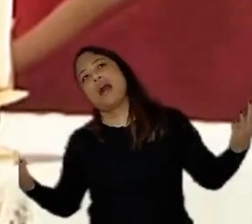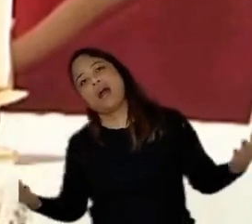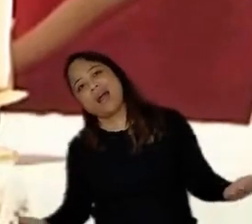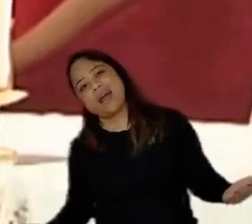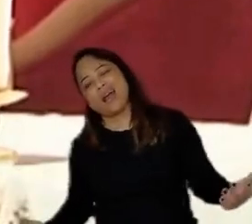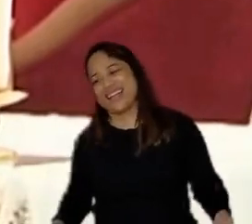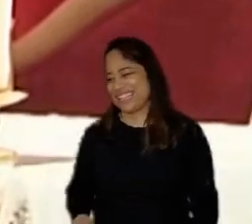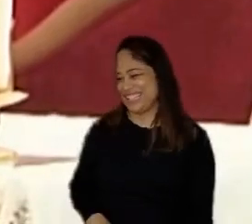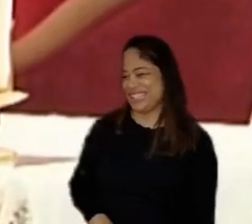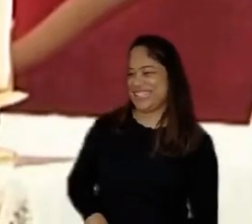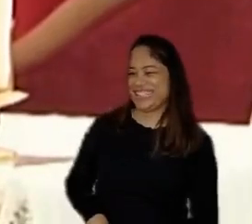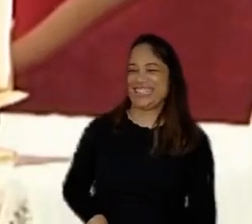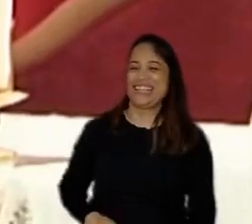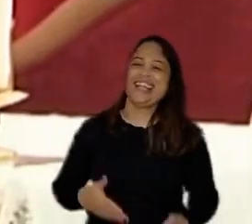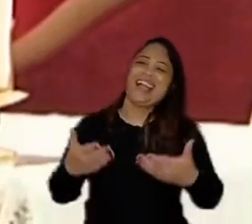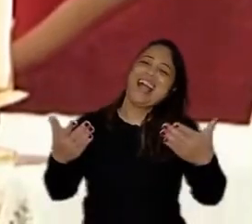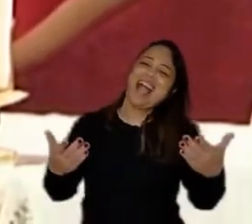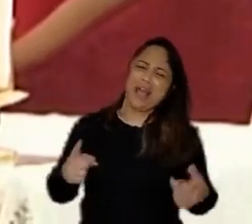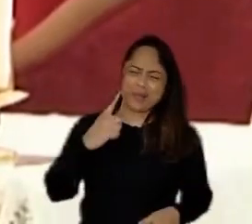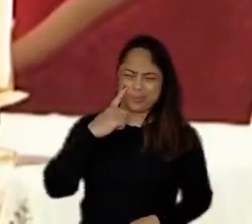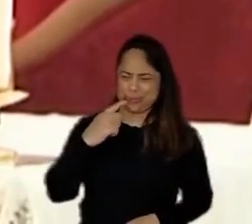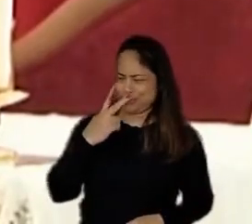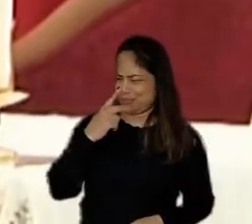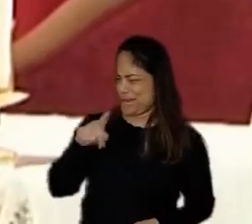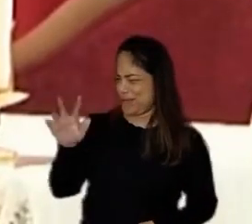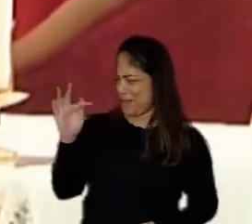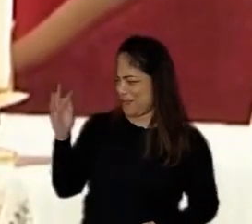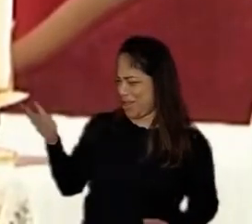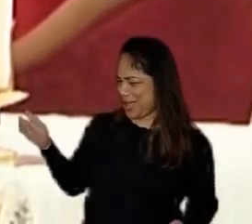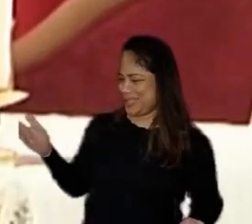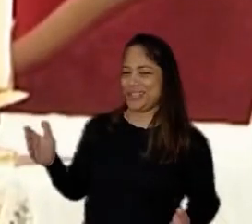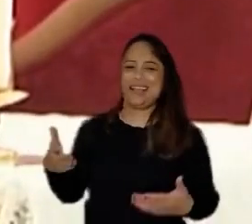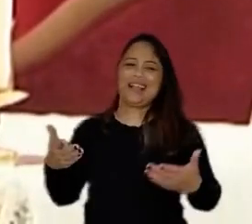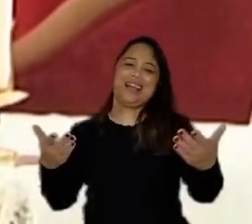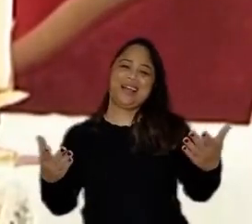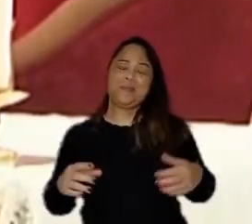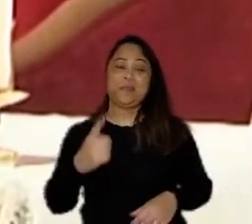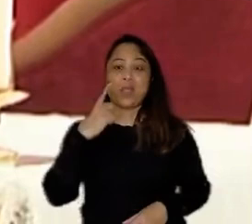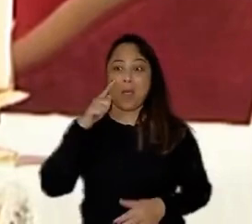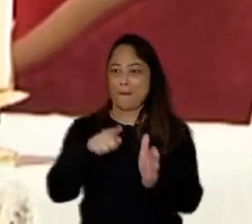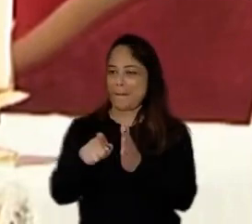Bando de falsos. Qual é a primeira filha da esperança?